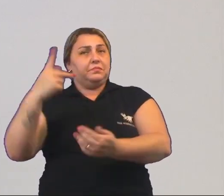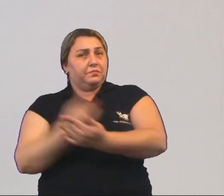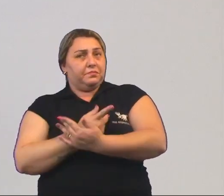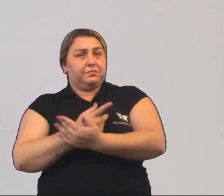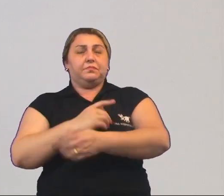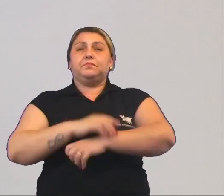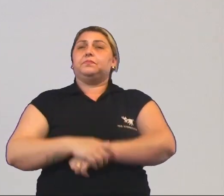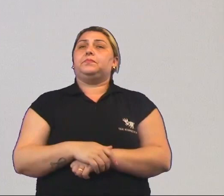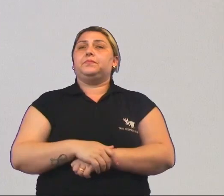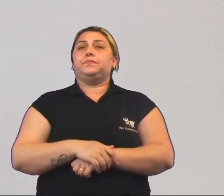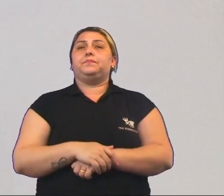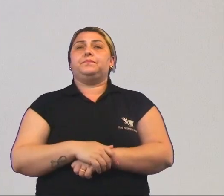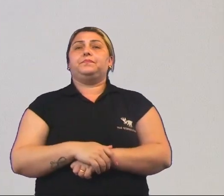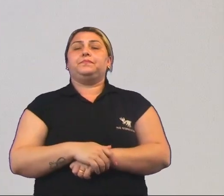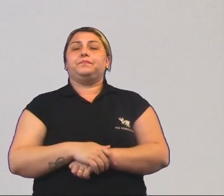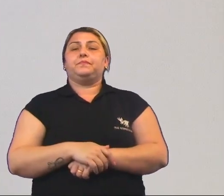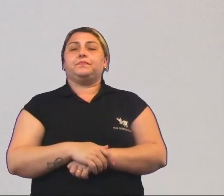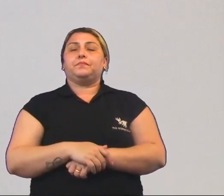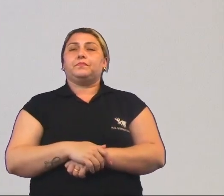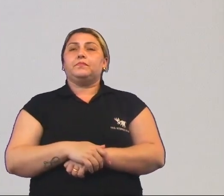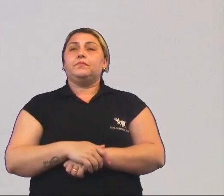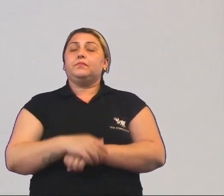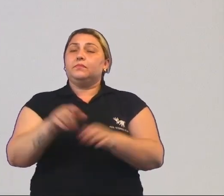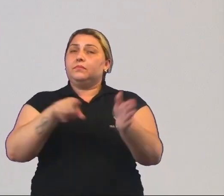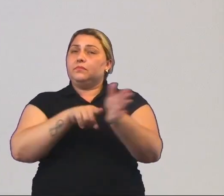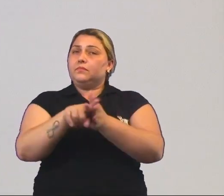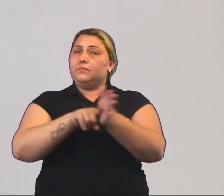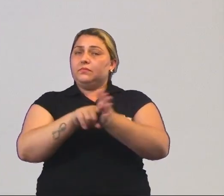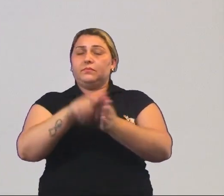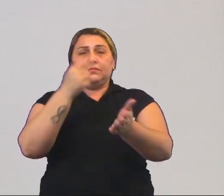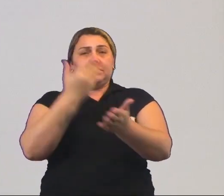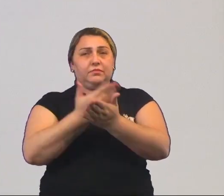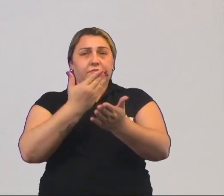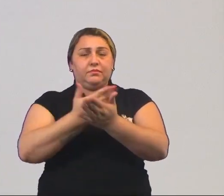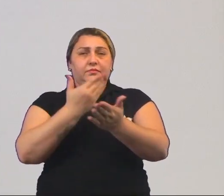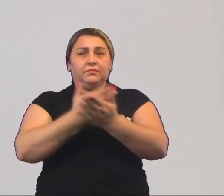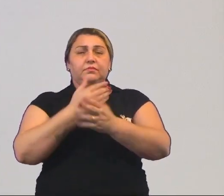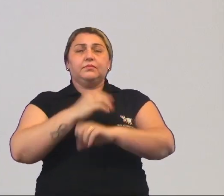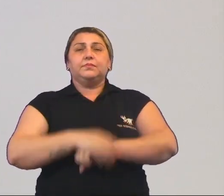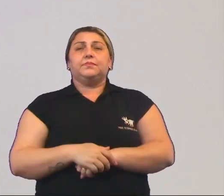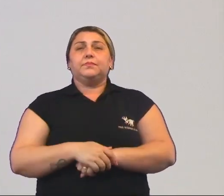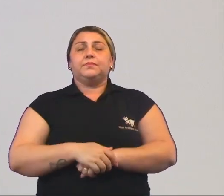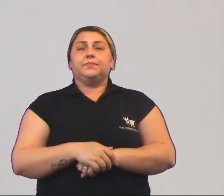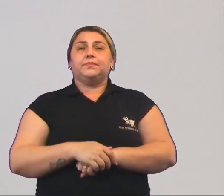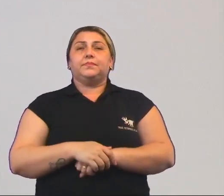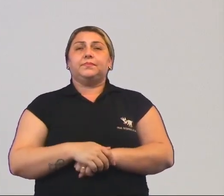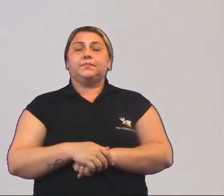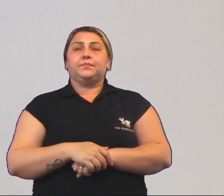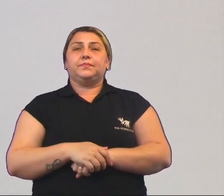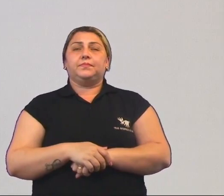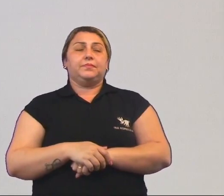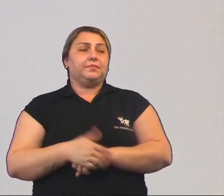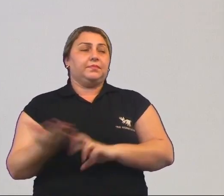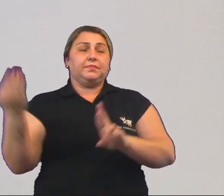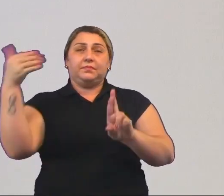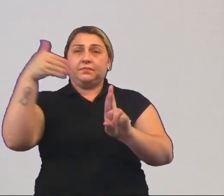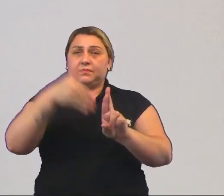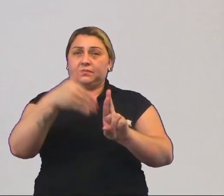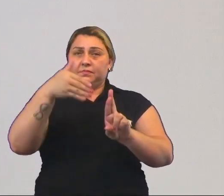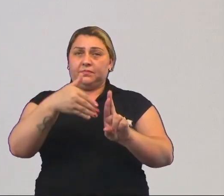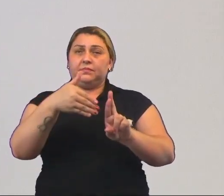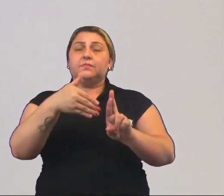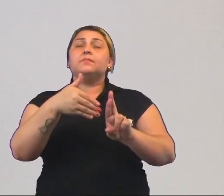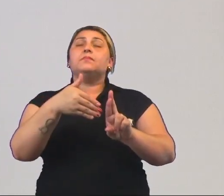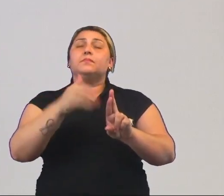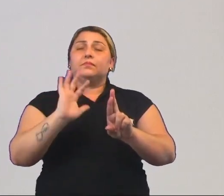não. Então, a parte da pesquisa que nós estamos estudando é sobre isso, tá? É referencial a esse tipo